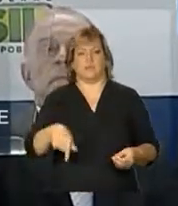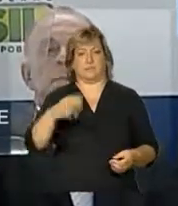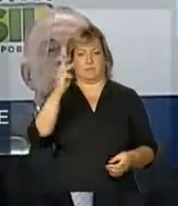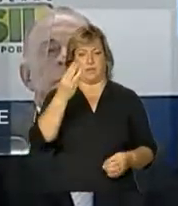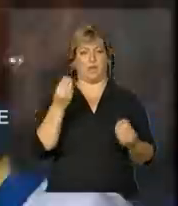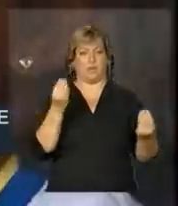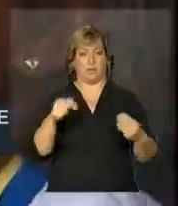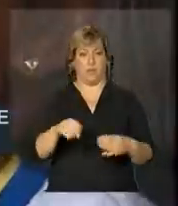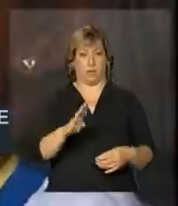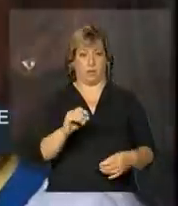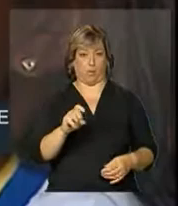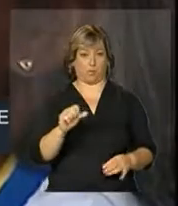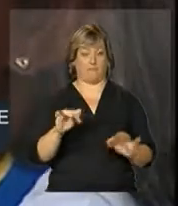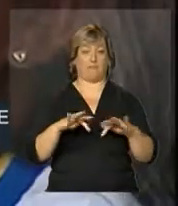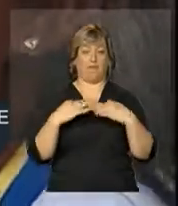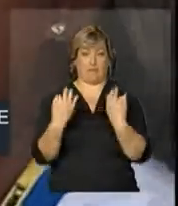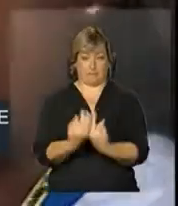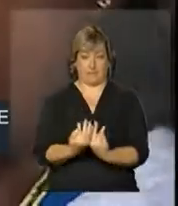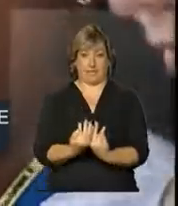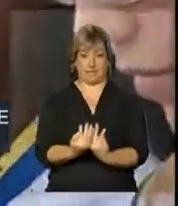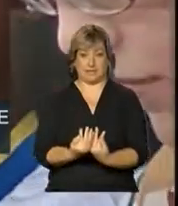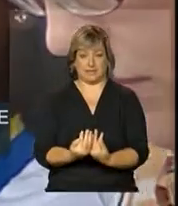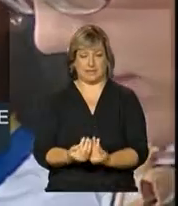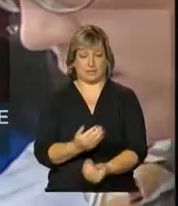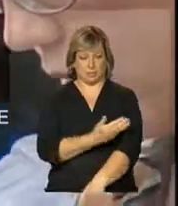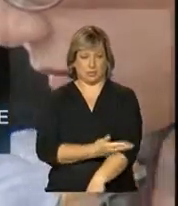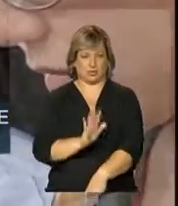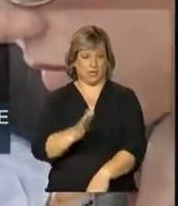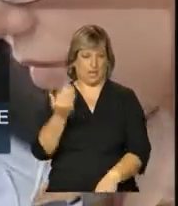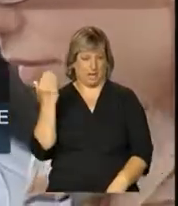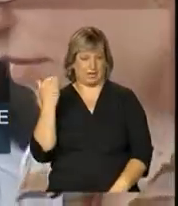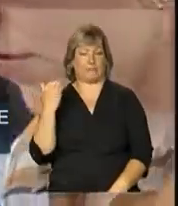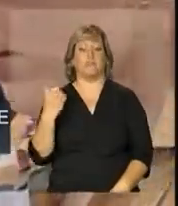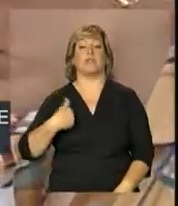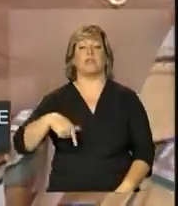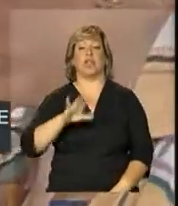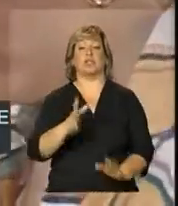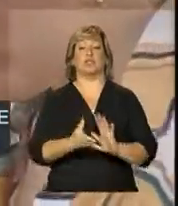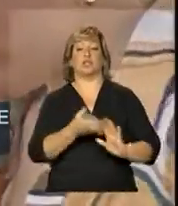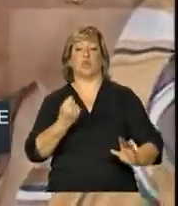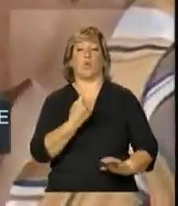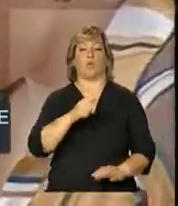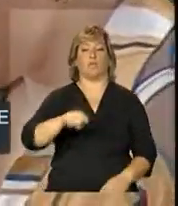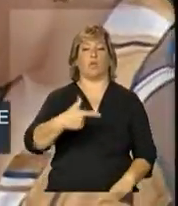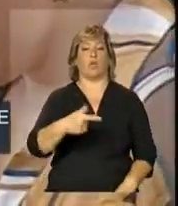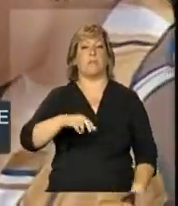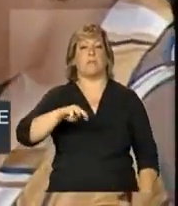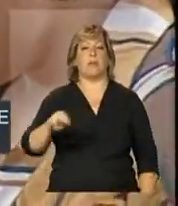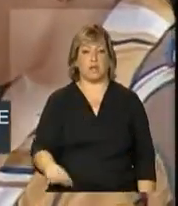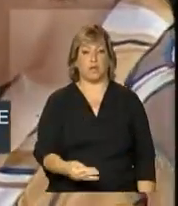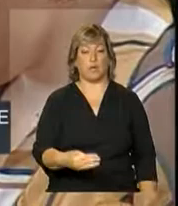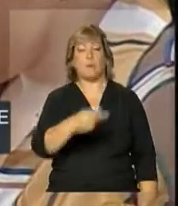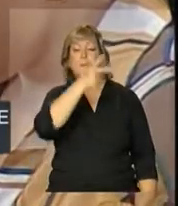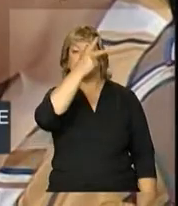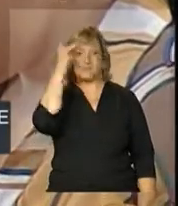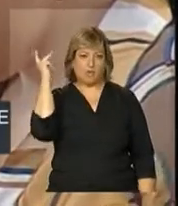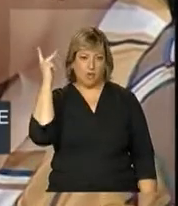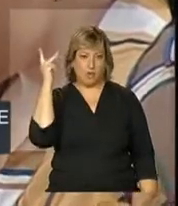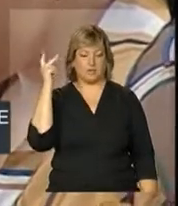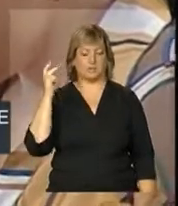Bolsa Família tradicional, nós tiramos 1,2 milhão de